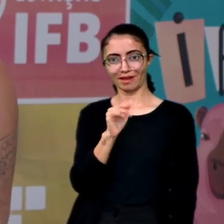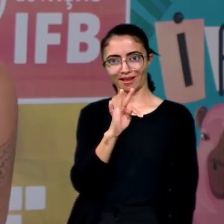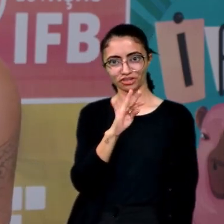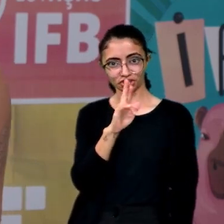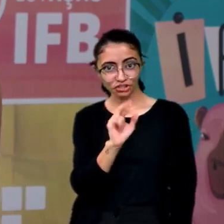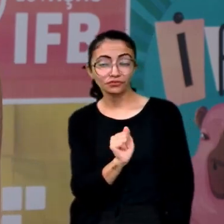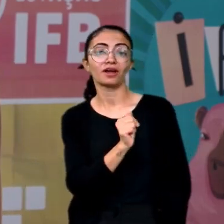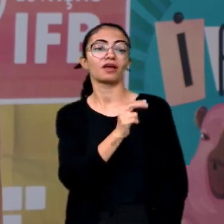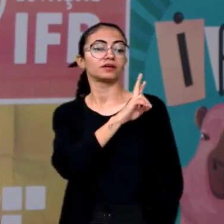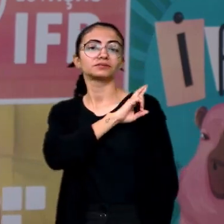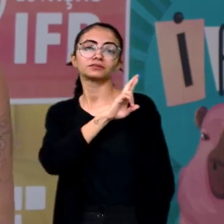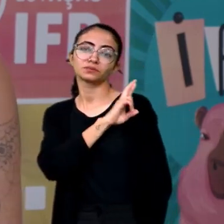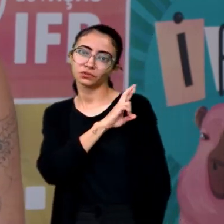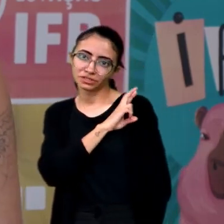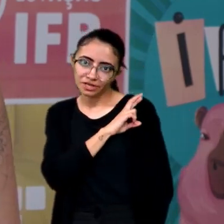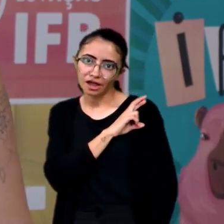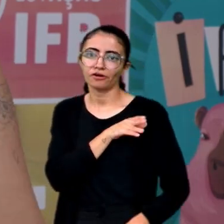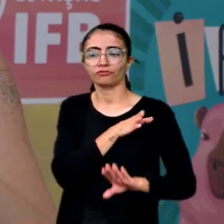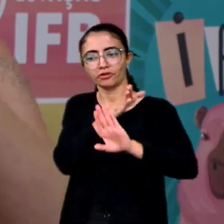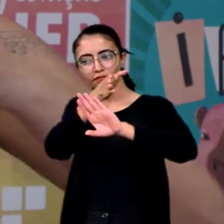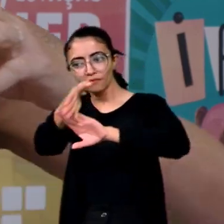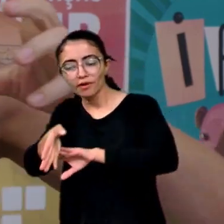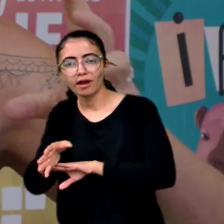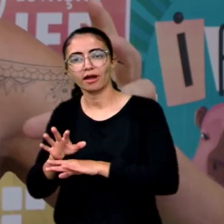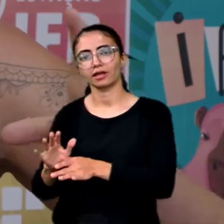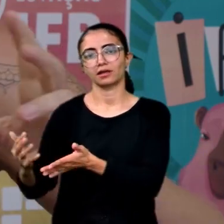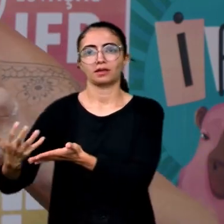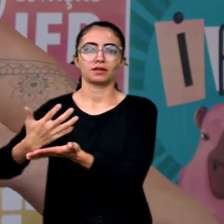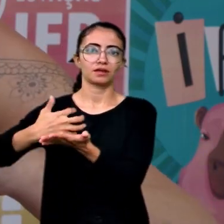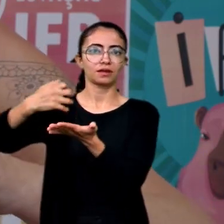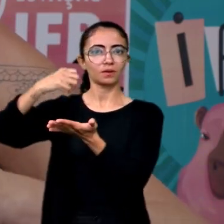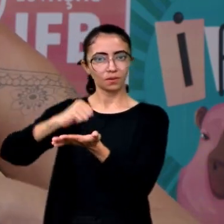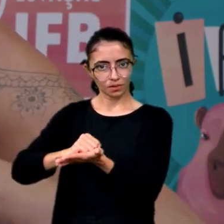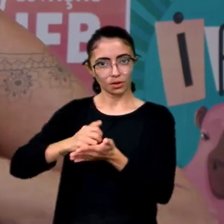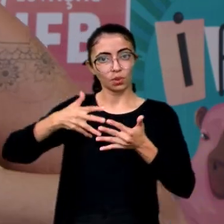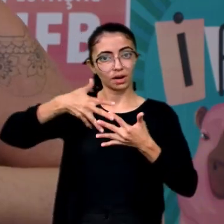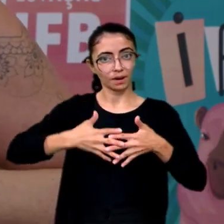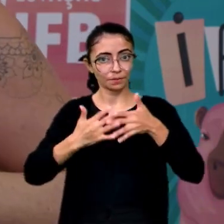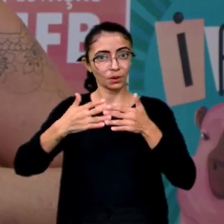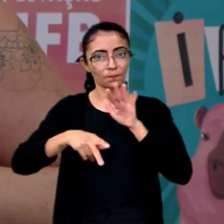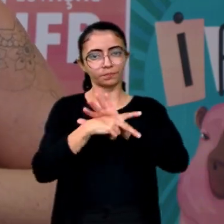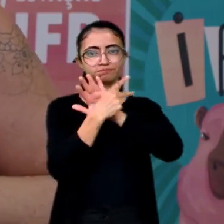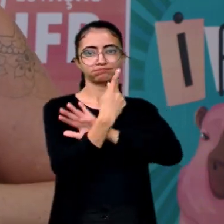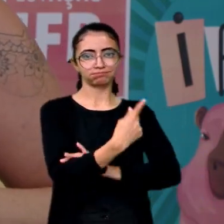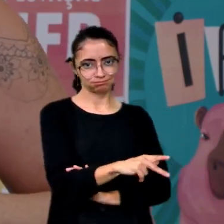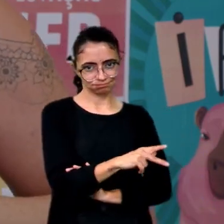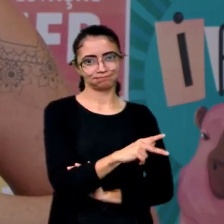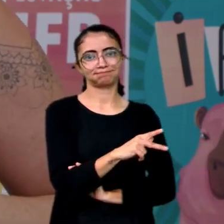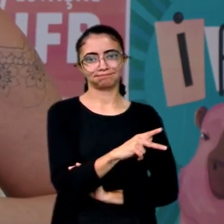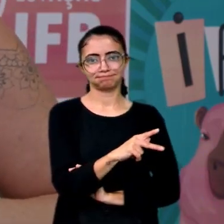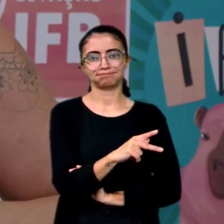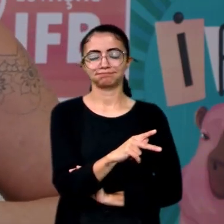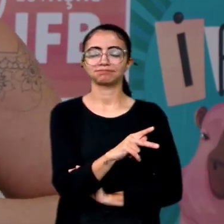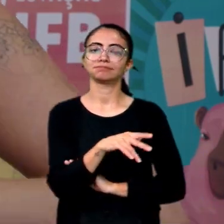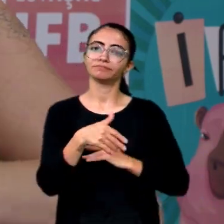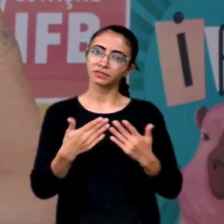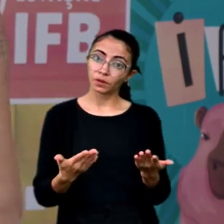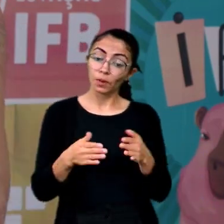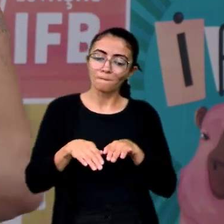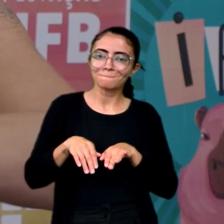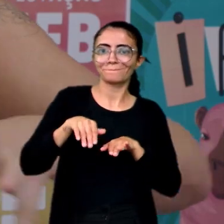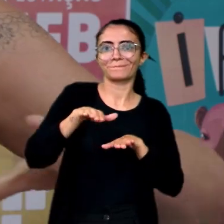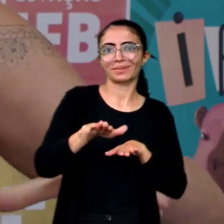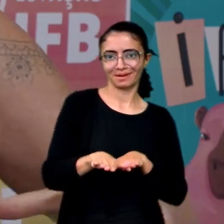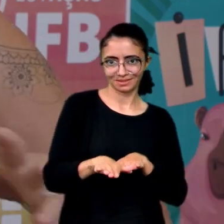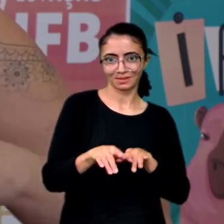olha, separa assim que você vai estar ajudando a gente. E é o caminhão dela que vai lá e recolhe. Então, isso também foi um passo, só que